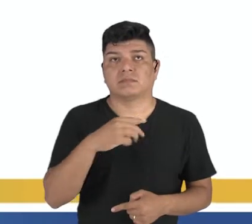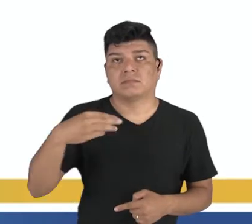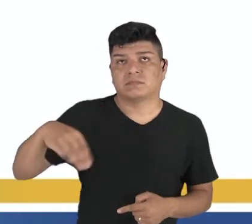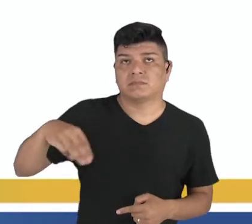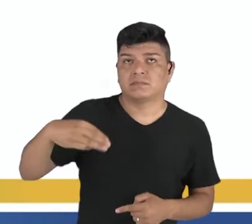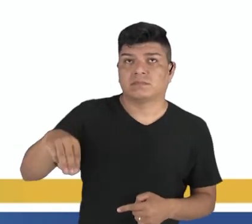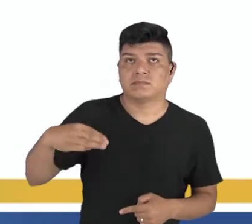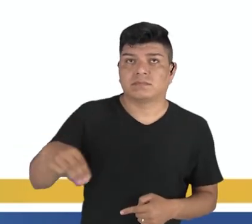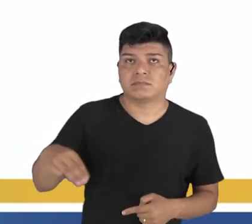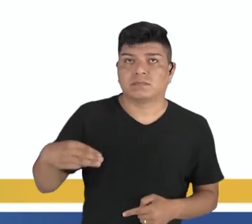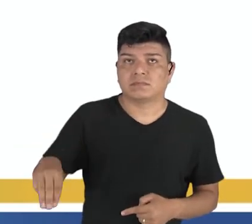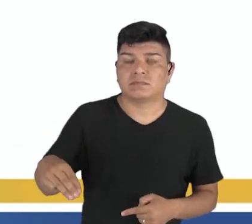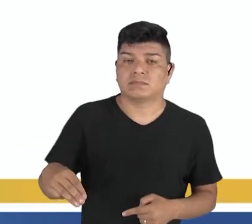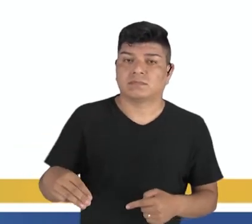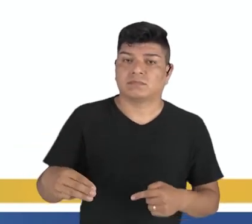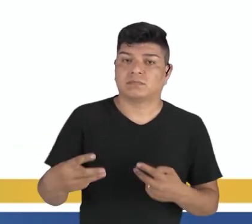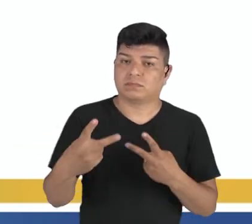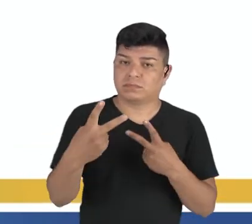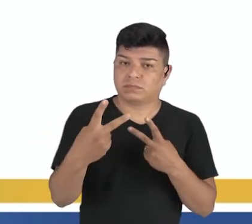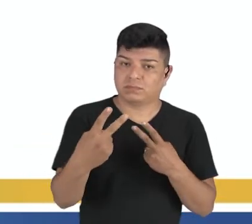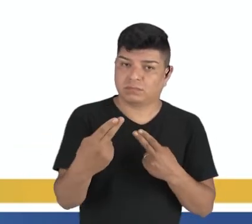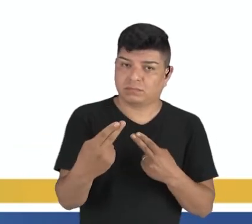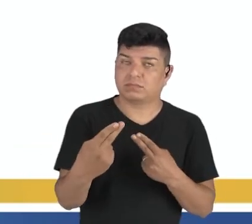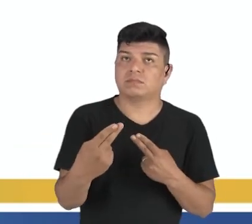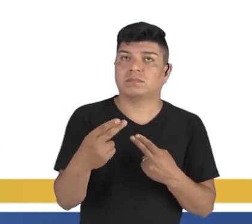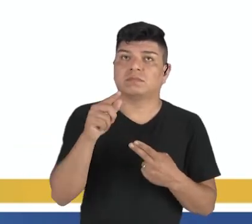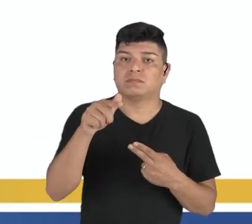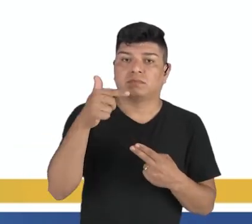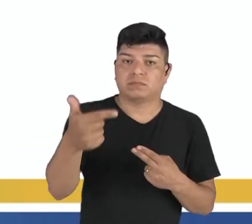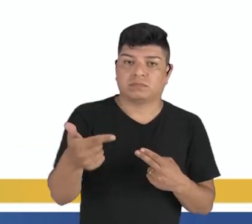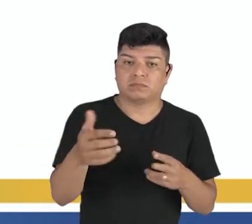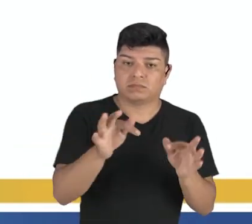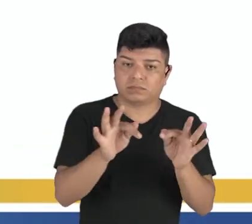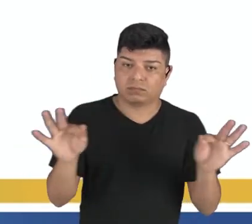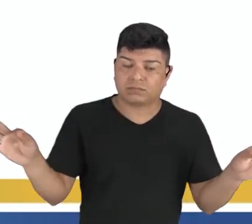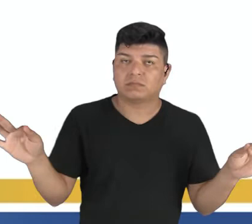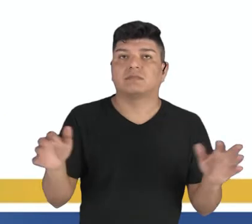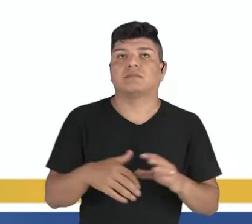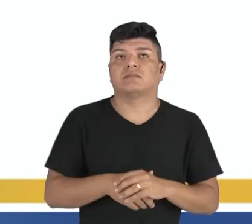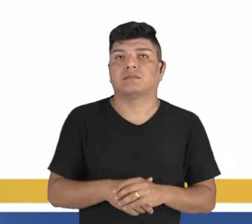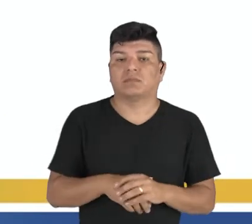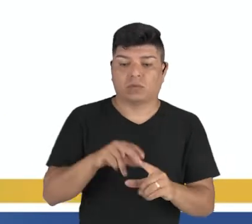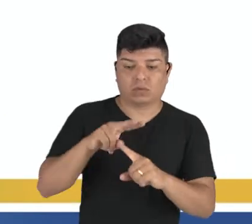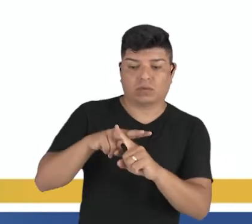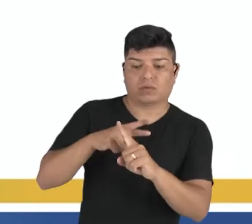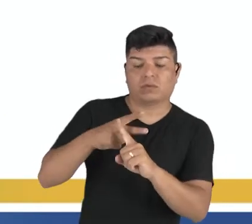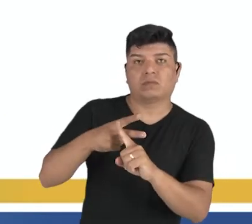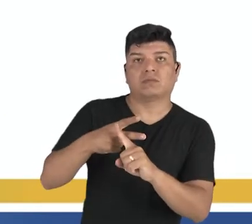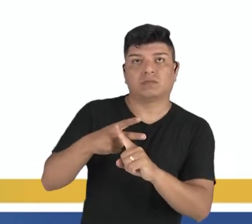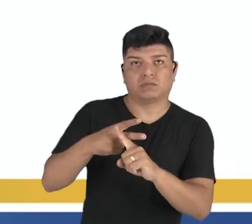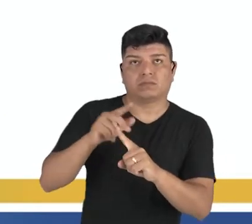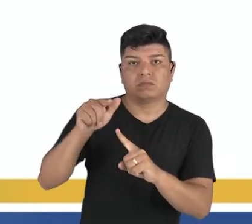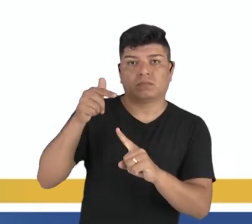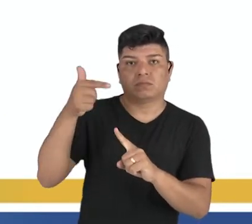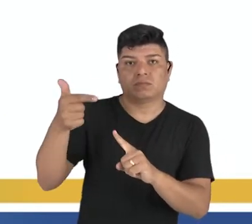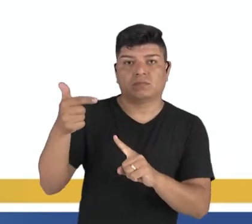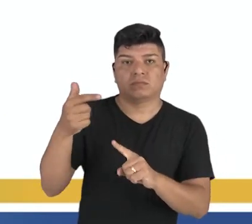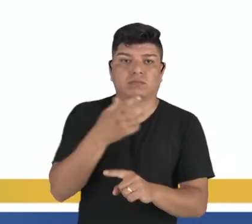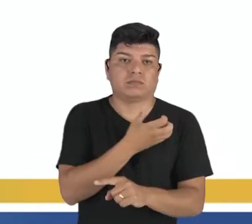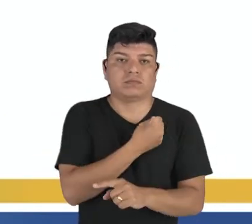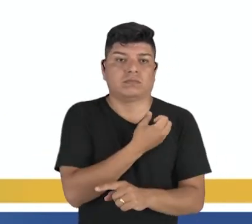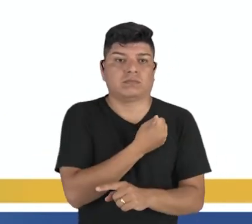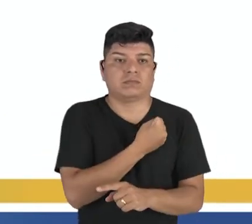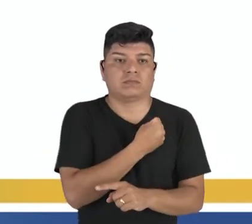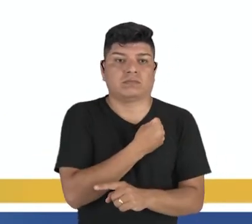para ela. Da mesma forma acontece com o restante da frase. O dobro do outro